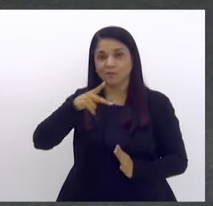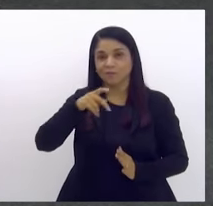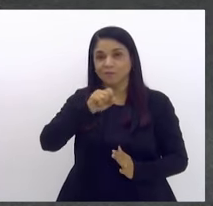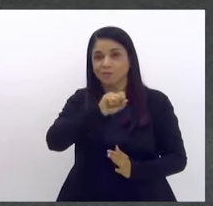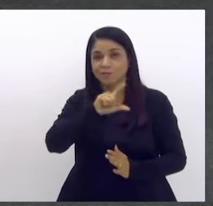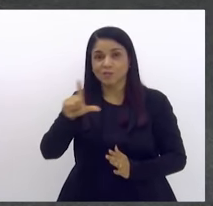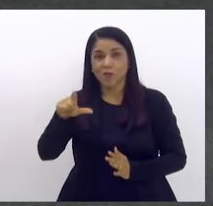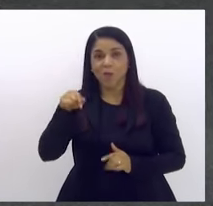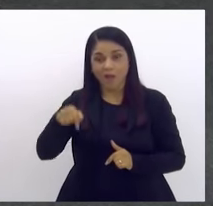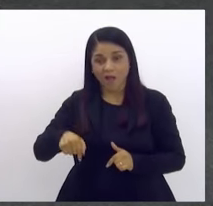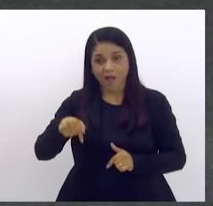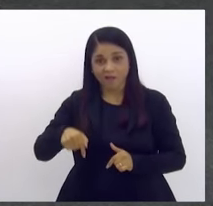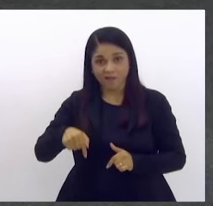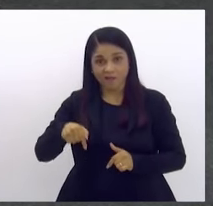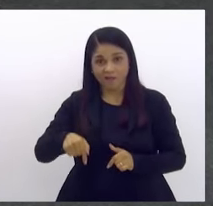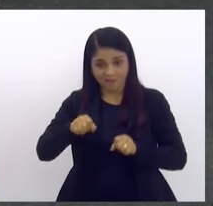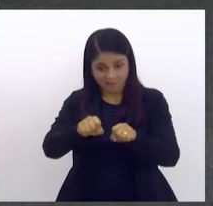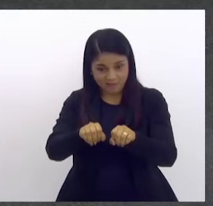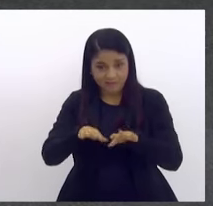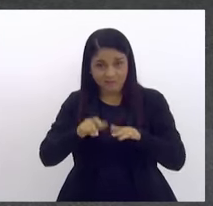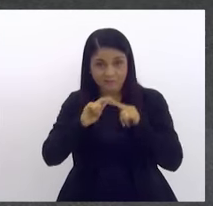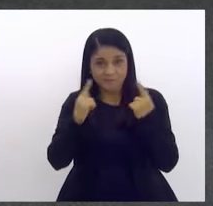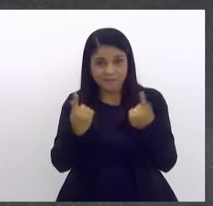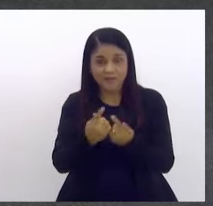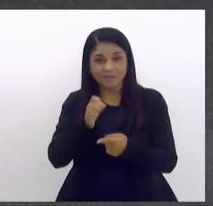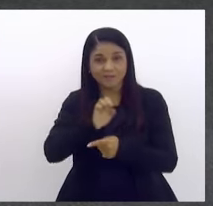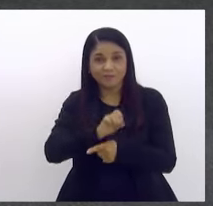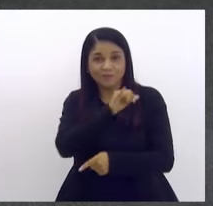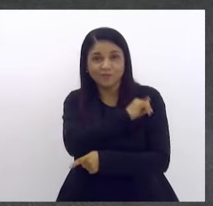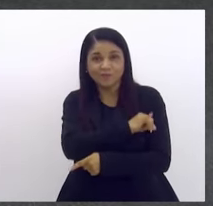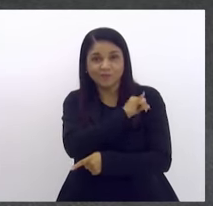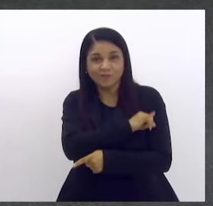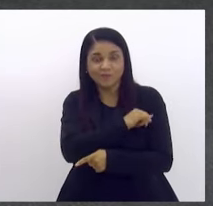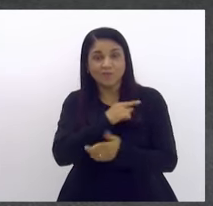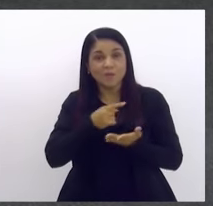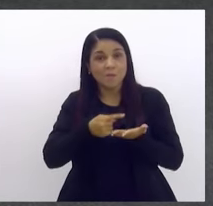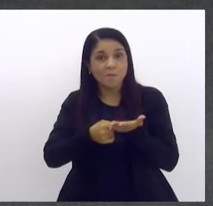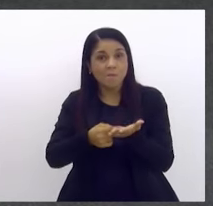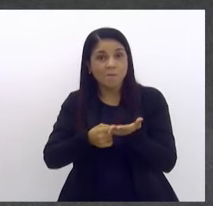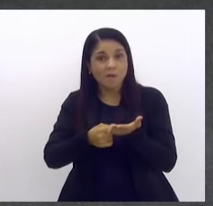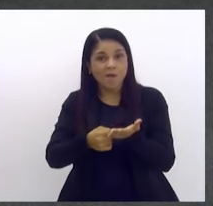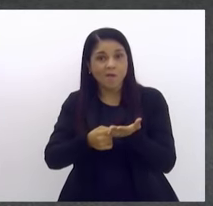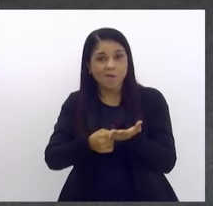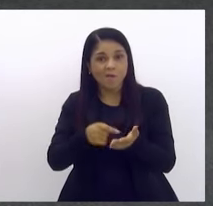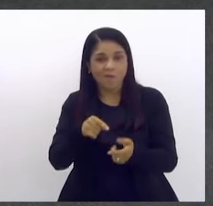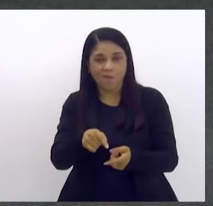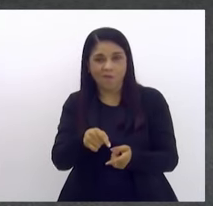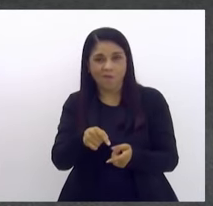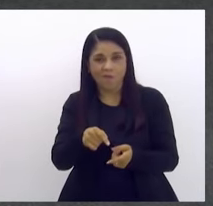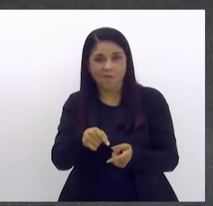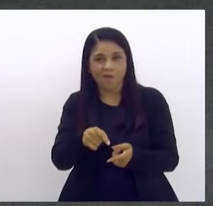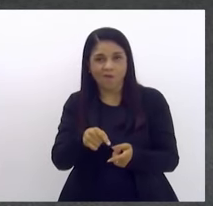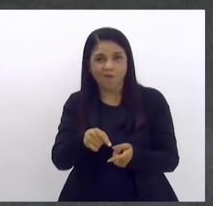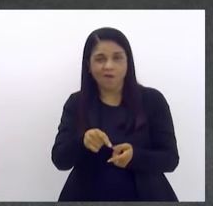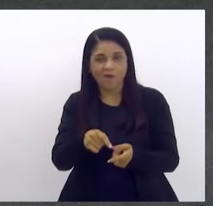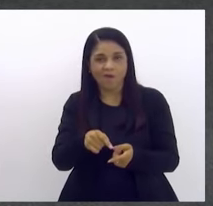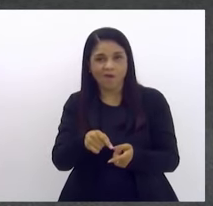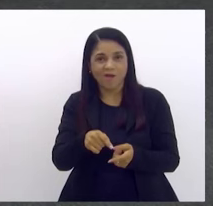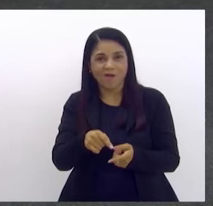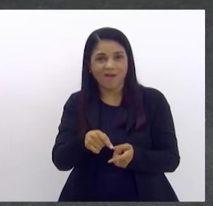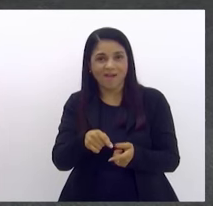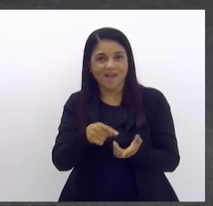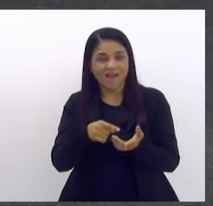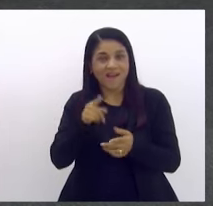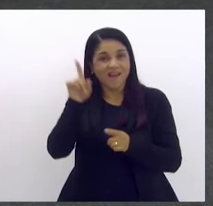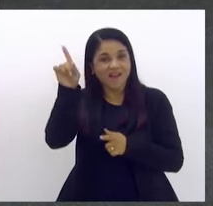dessa casa, inclusive, da Assembleia Legislativa do Rio de Janeiro, que fez a intermediação, que serviu de despachante